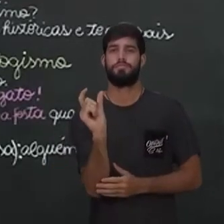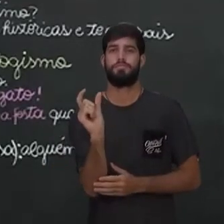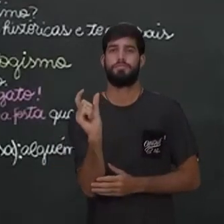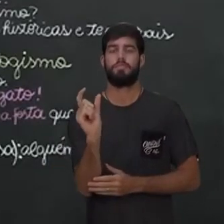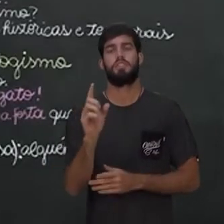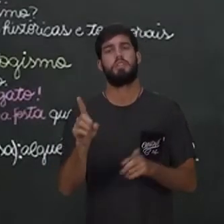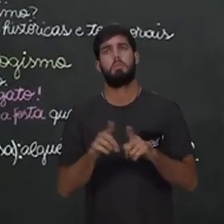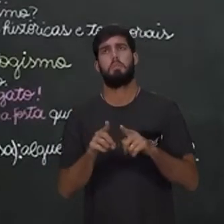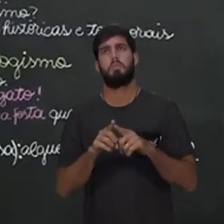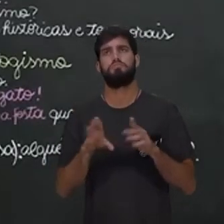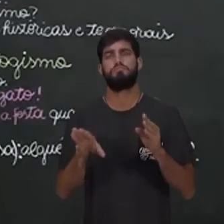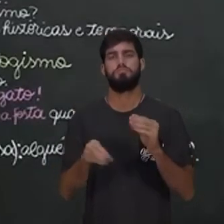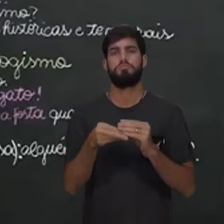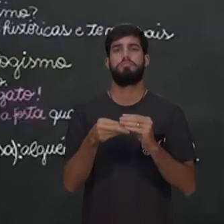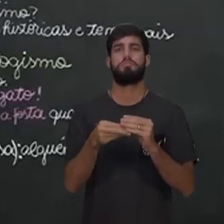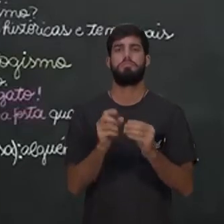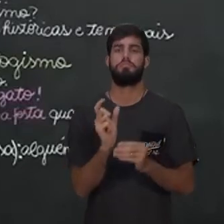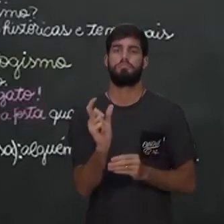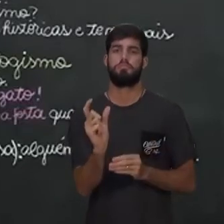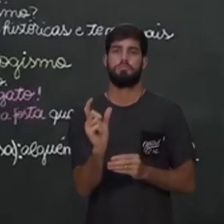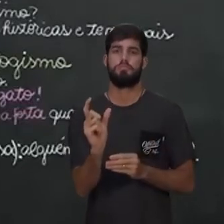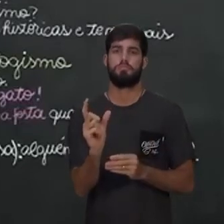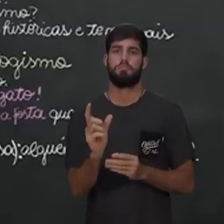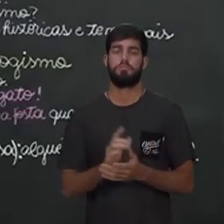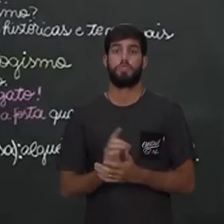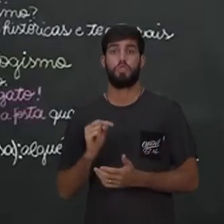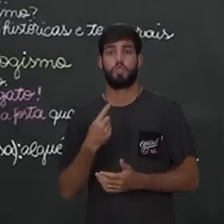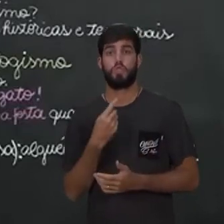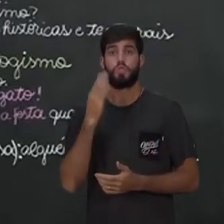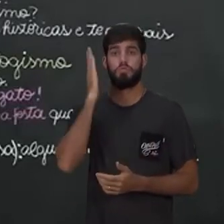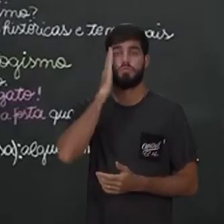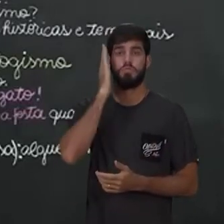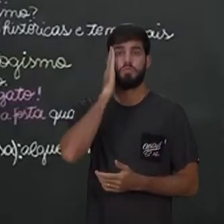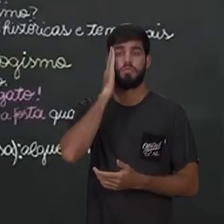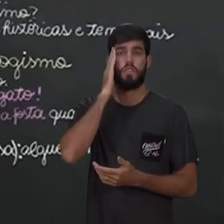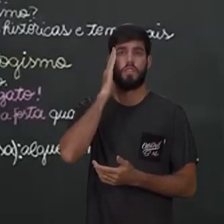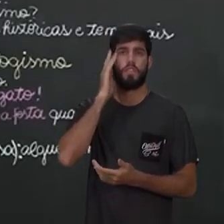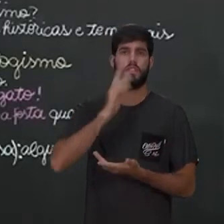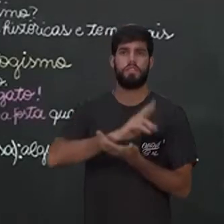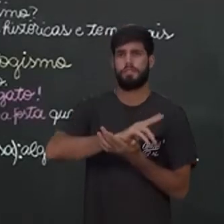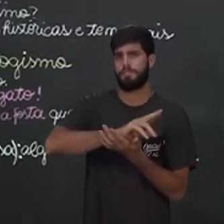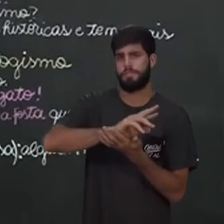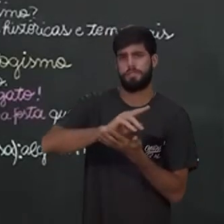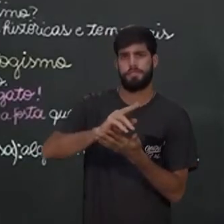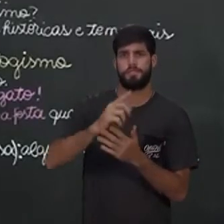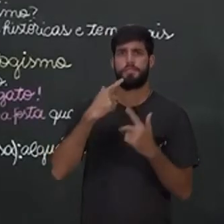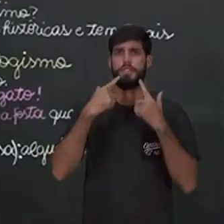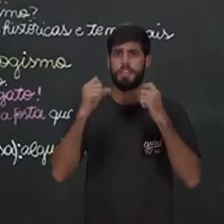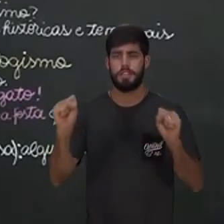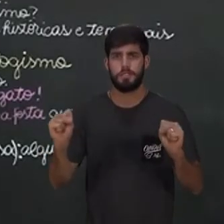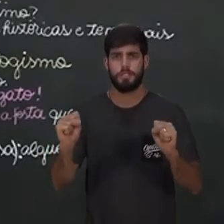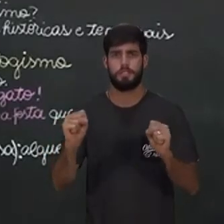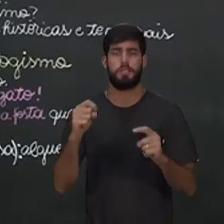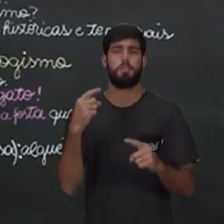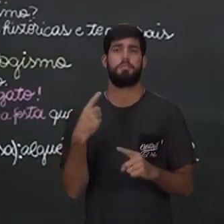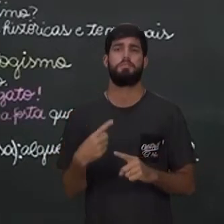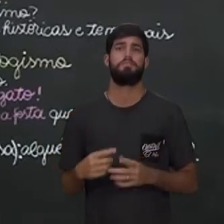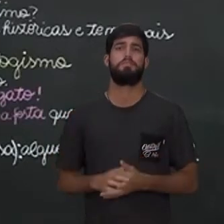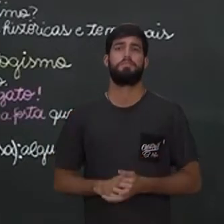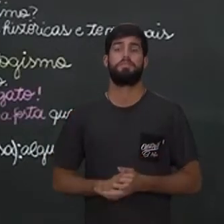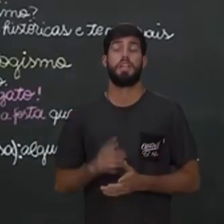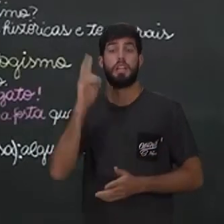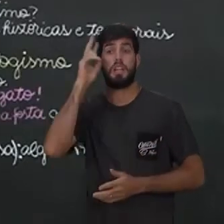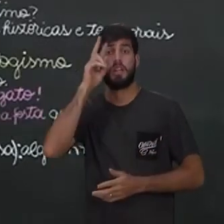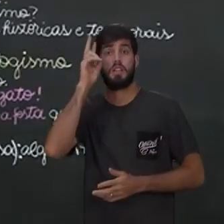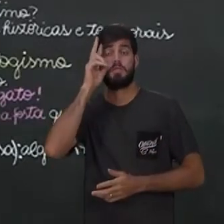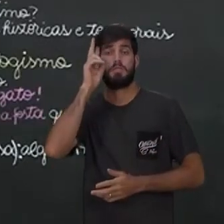palavras. Mas hoje a gente vai compreender também que eles fazem parte do domínio da variação linguística, porque é um uso variado da língua. Lembra que quando a